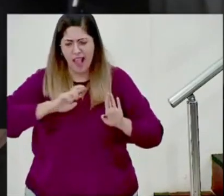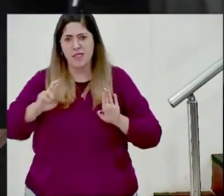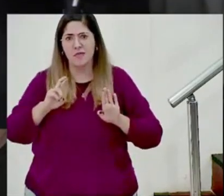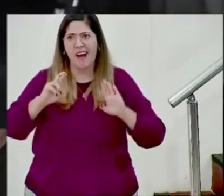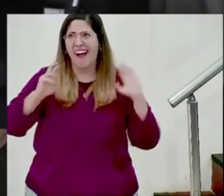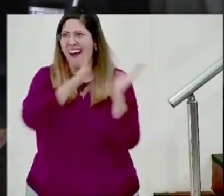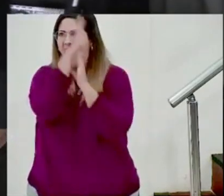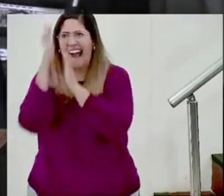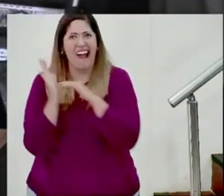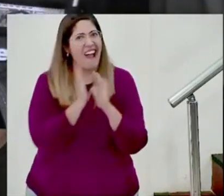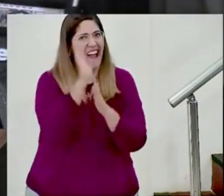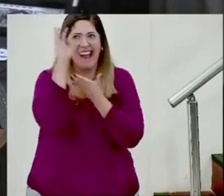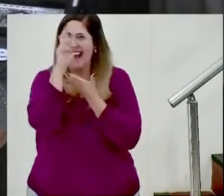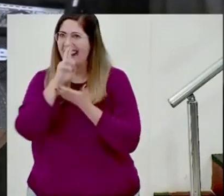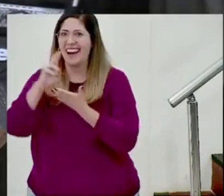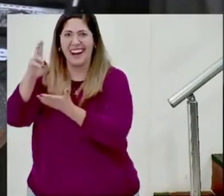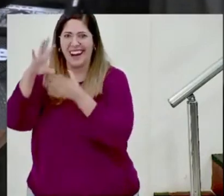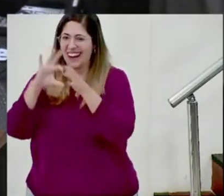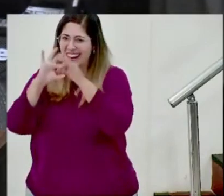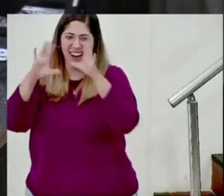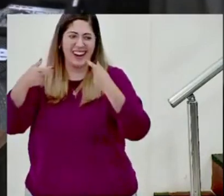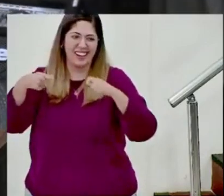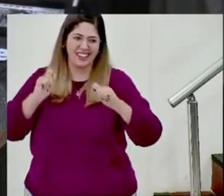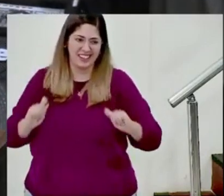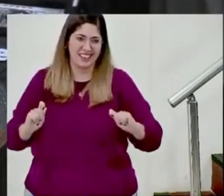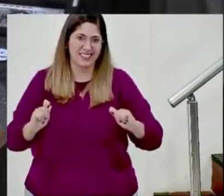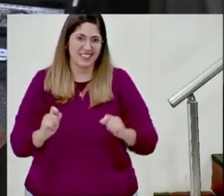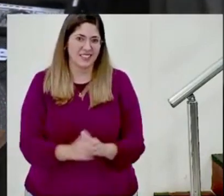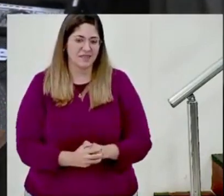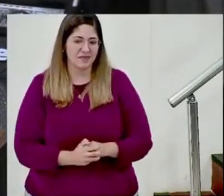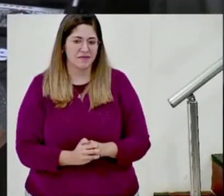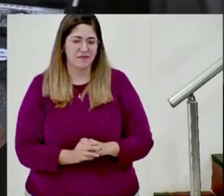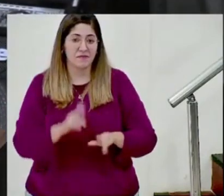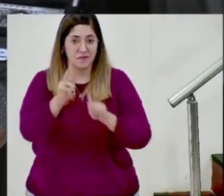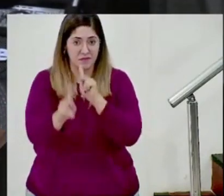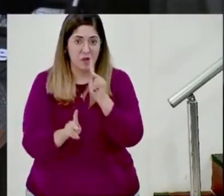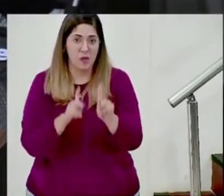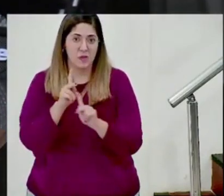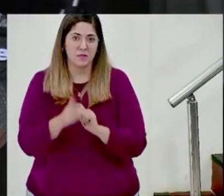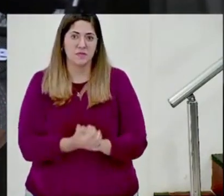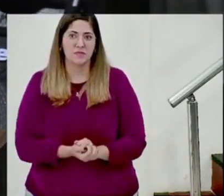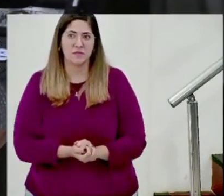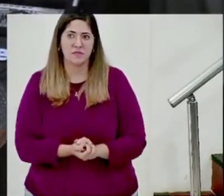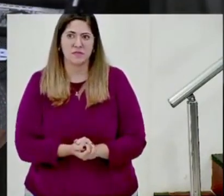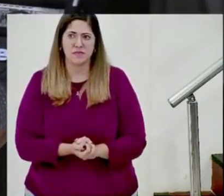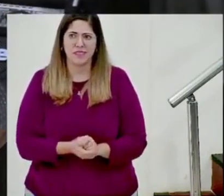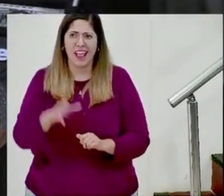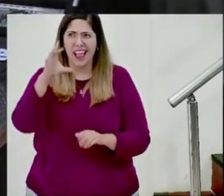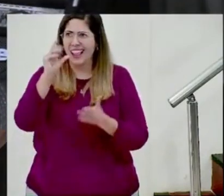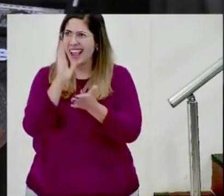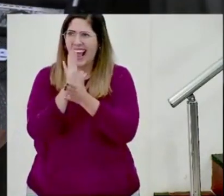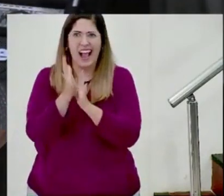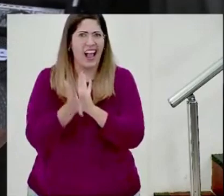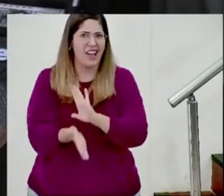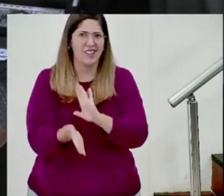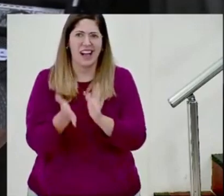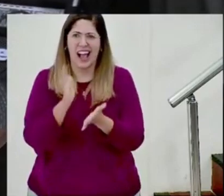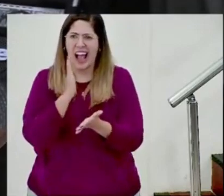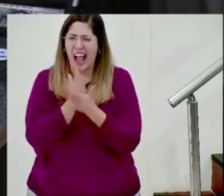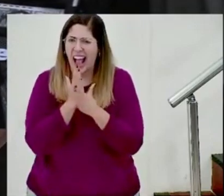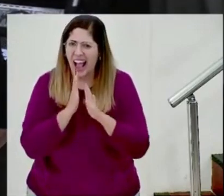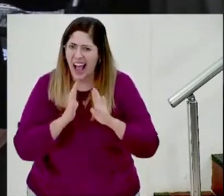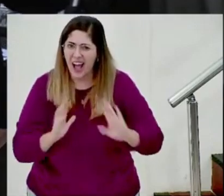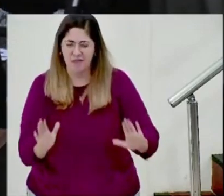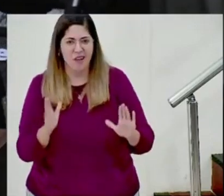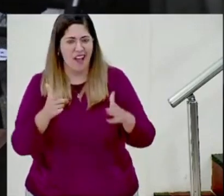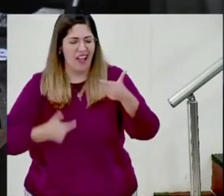louvor ao grande livramento que Deus deu ao seu povo. Então, Deus colocou fim à guerra, diz o Salmo 46 no verso 9, até